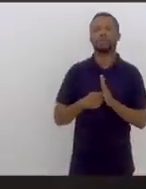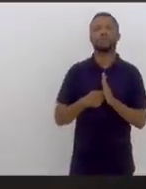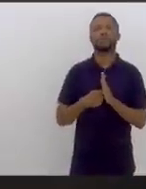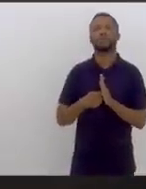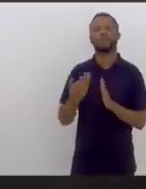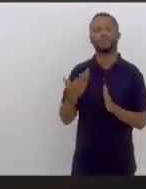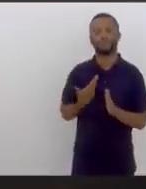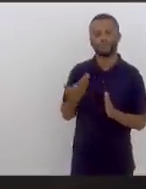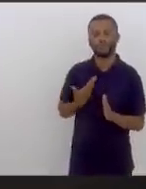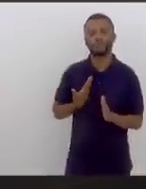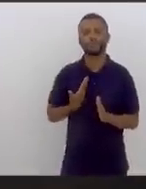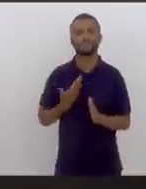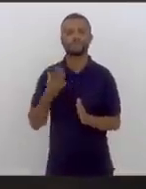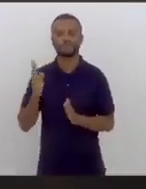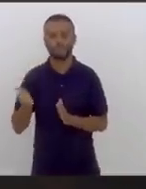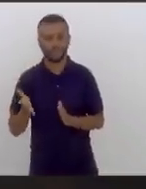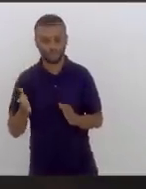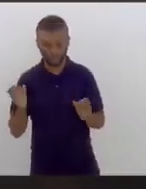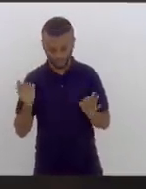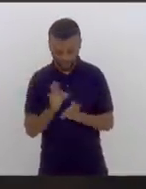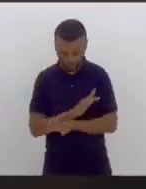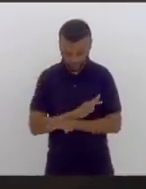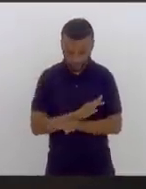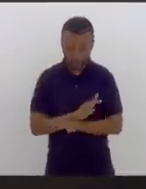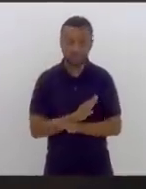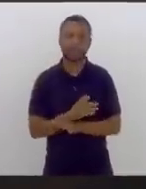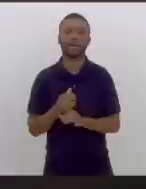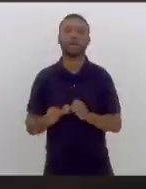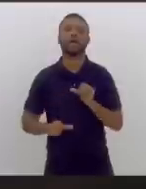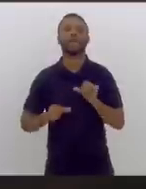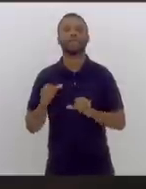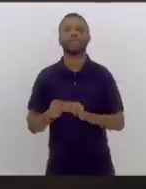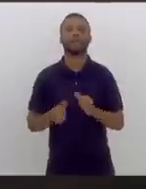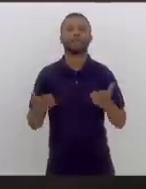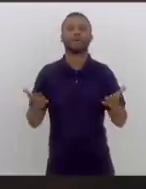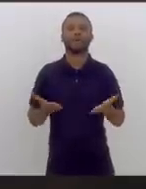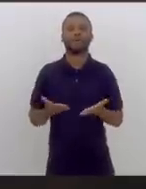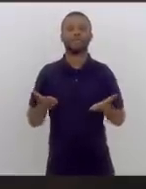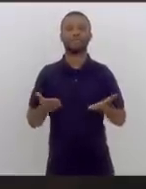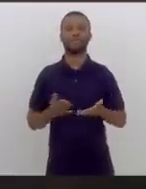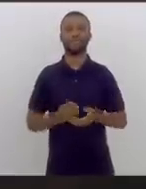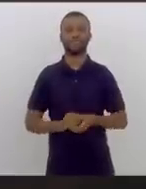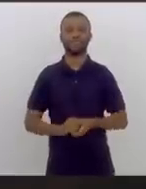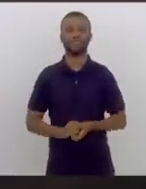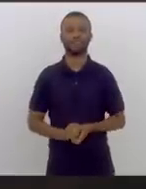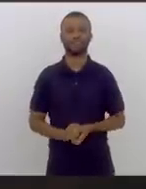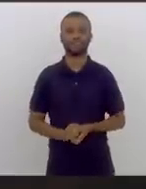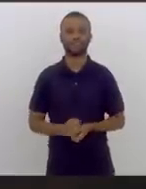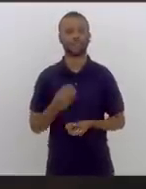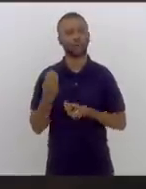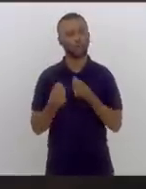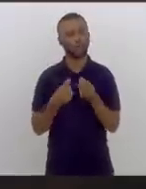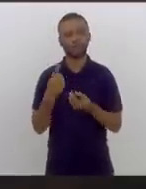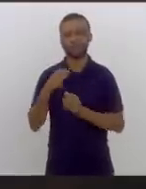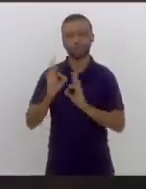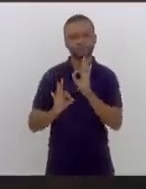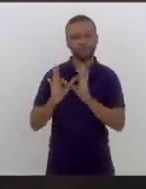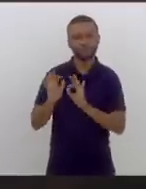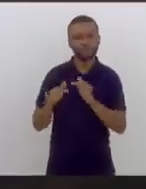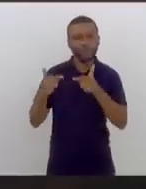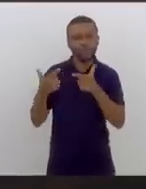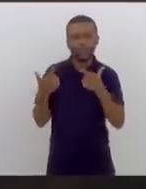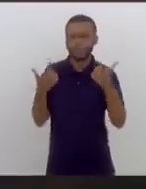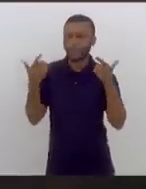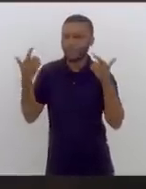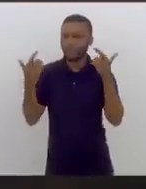que a turma que tava entendendo que tinha direito já mudou agora entendeu o entendimento dela como é que a gente vai fazer isso porque no meio desse fogo